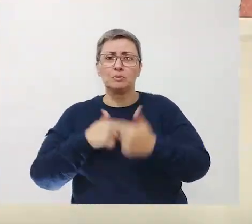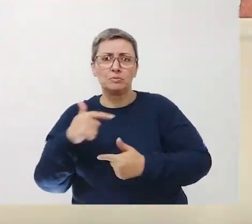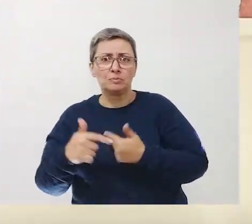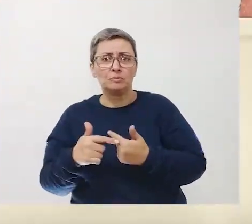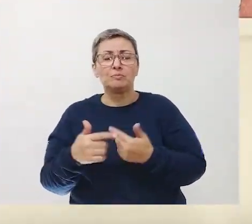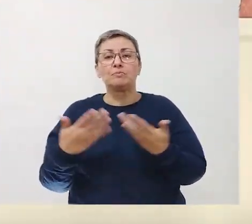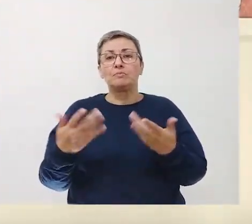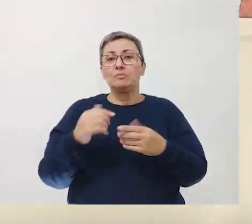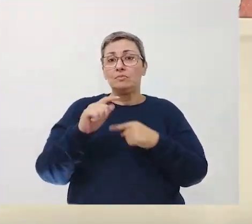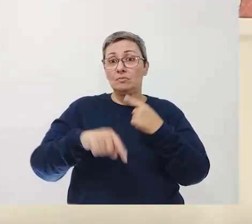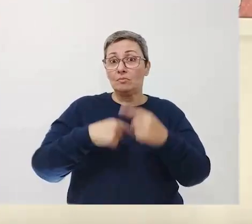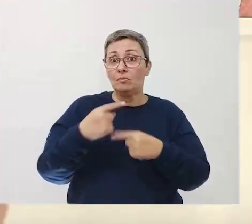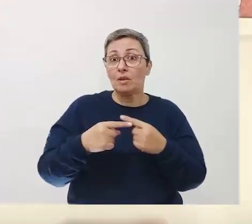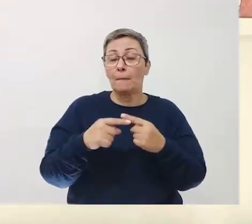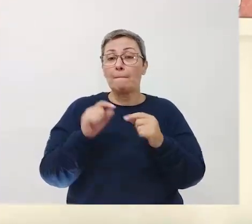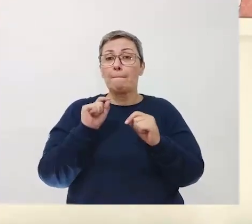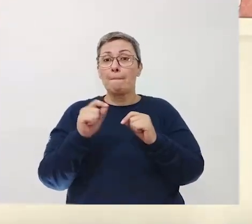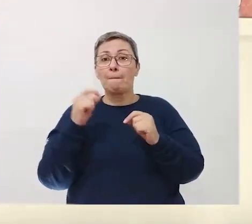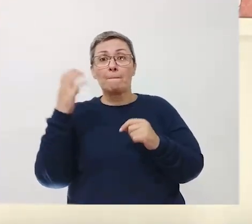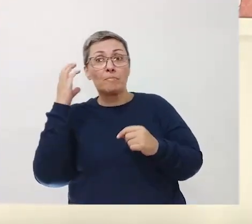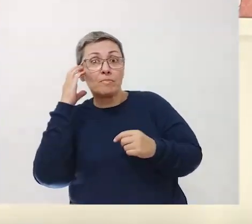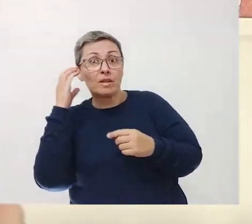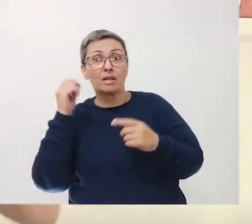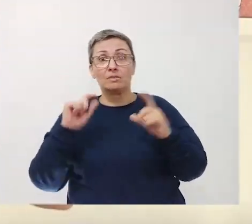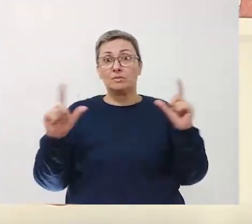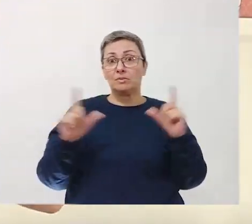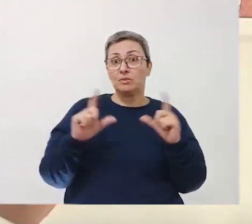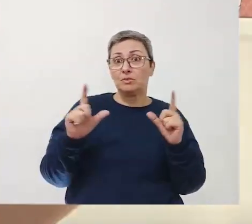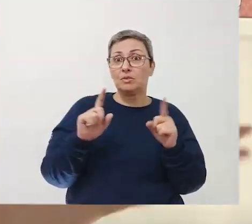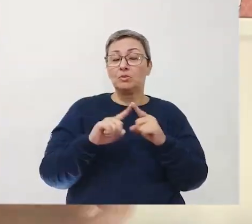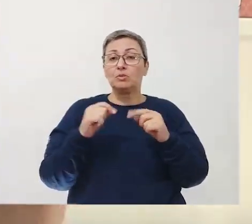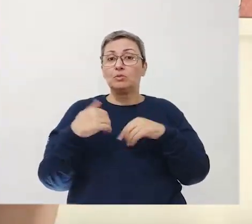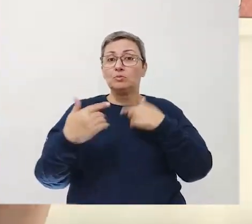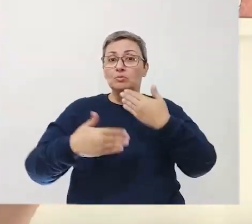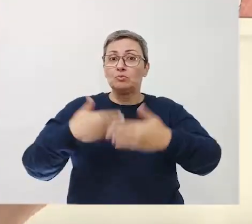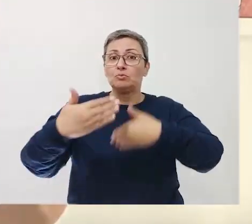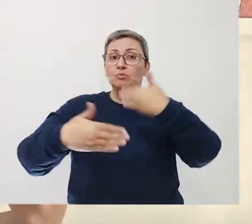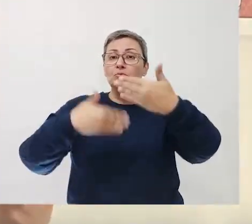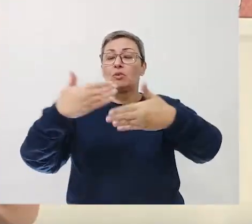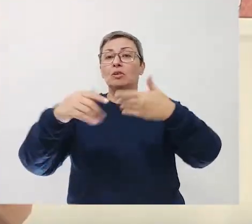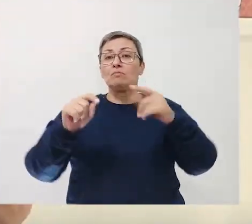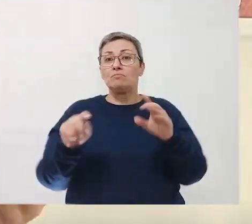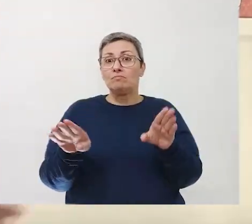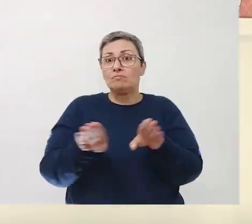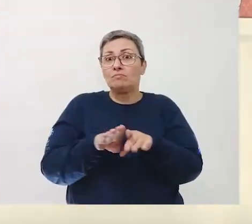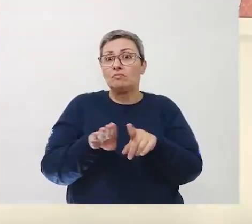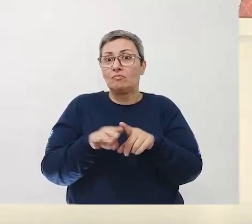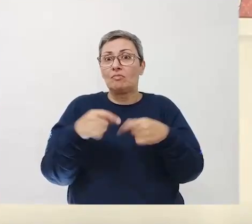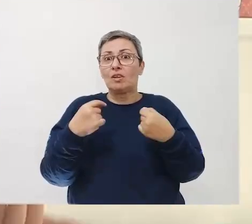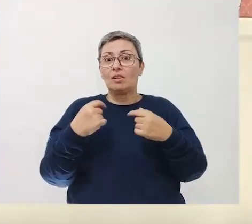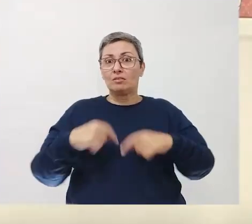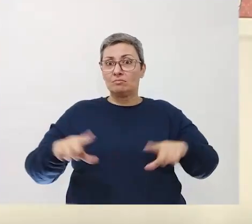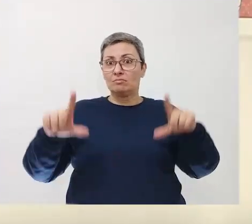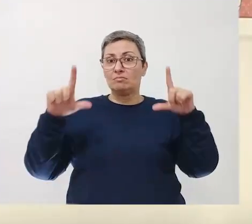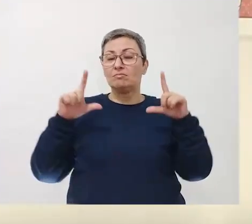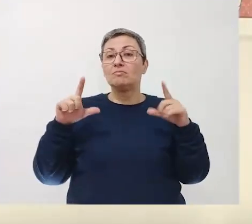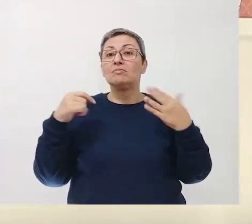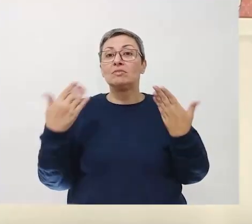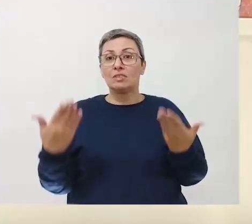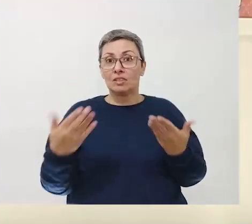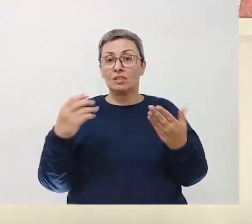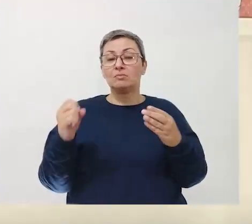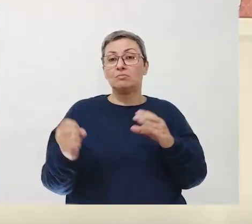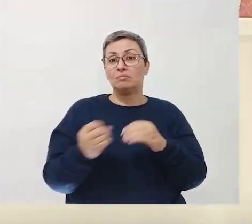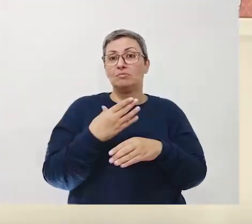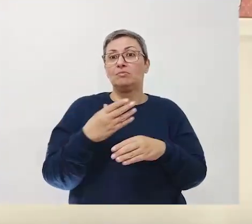Na escola, nas amizades, no trabalho. Aí depois tem os programas de rádio, de televisão e aí continuou progredindo